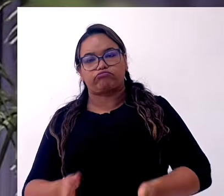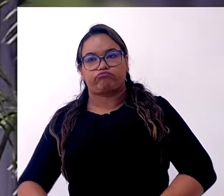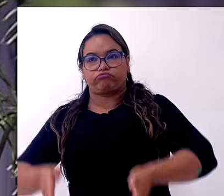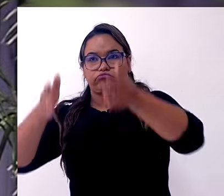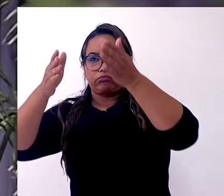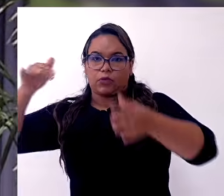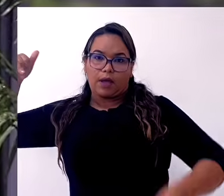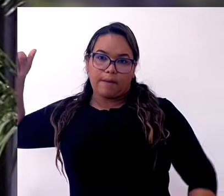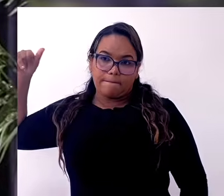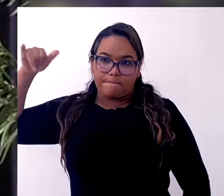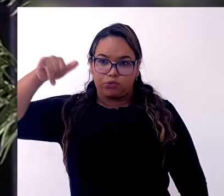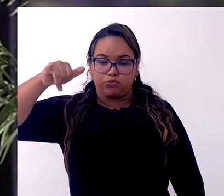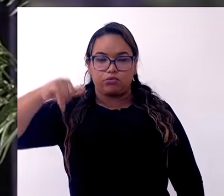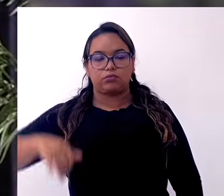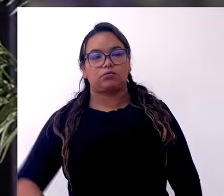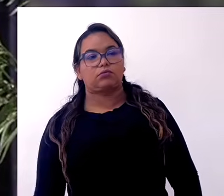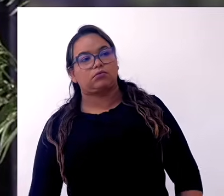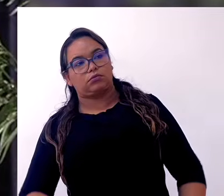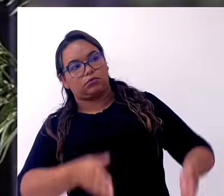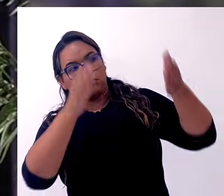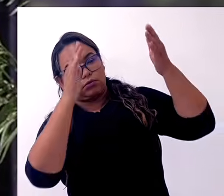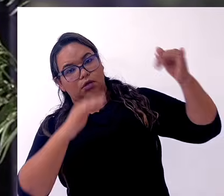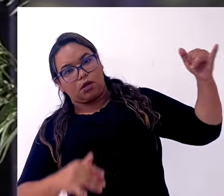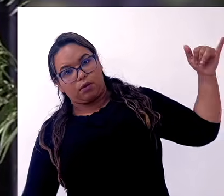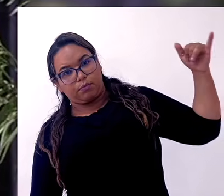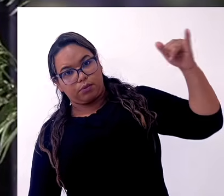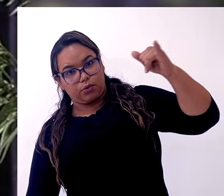ouviram os comentaristas dizerem.